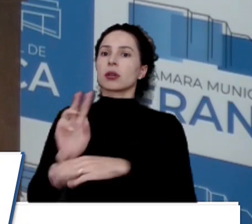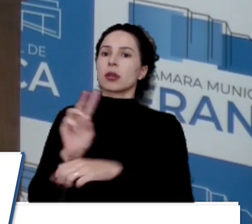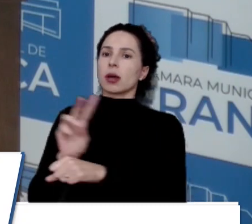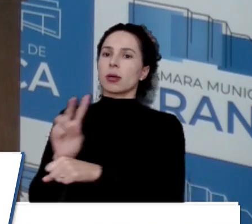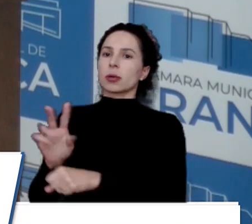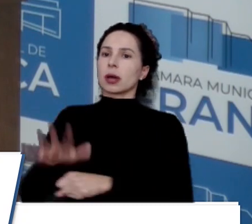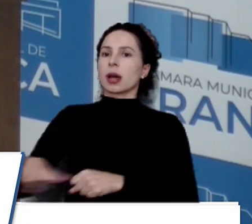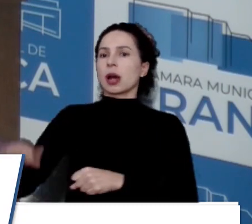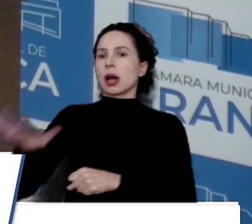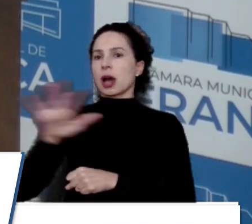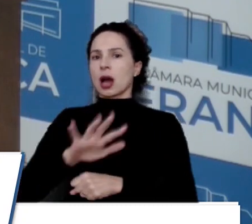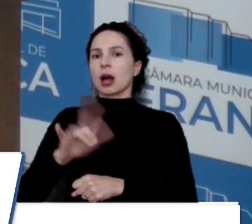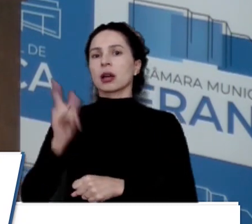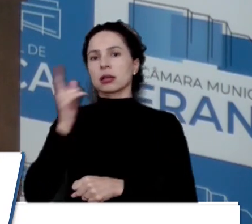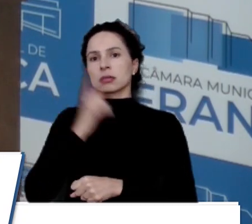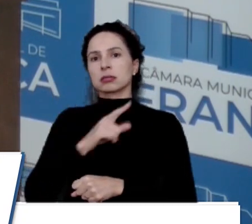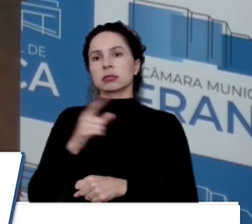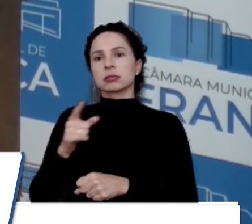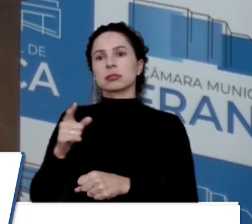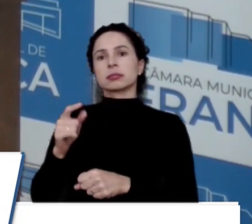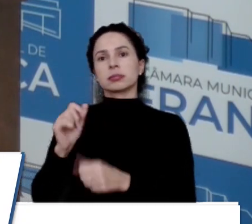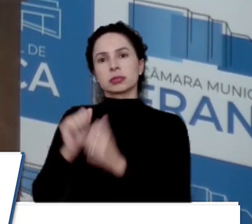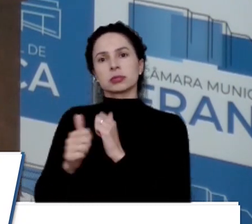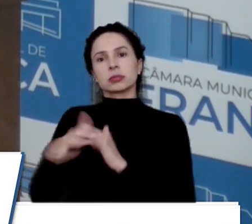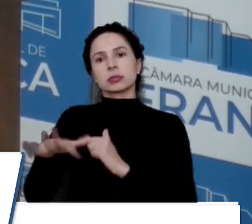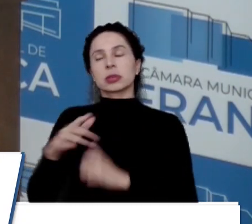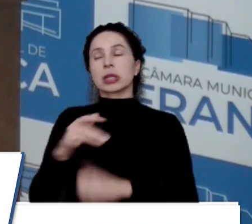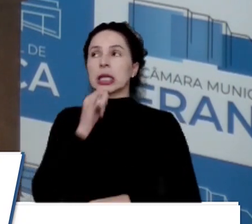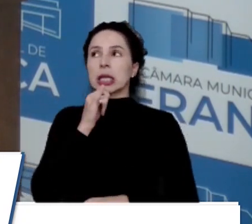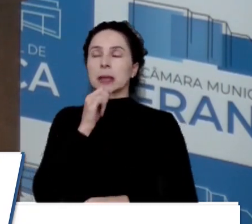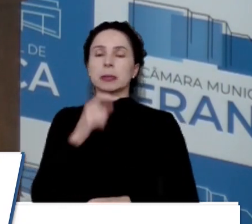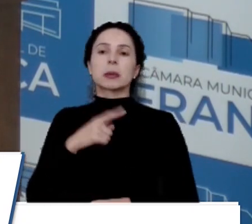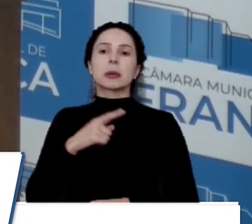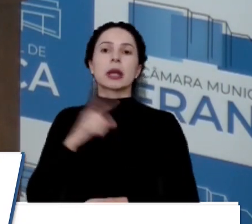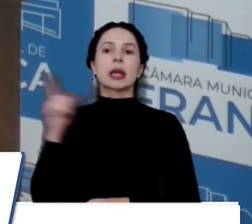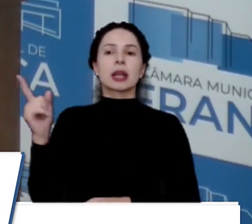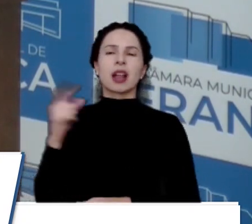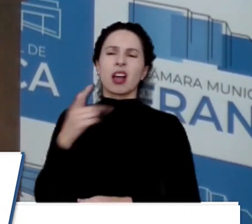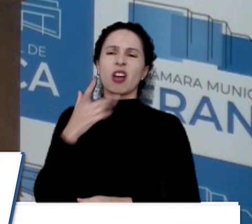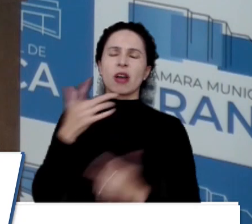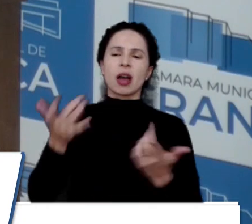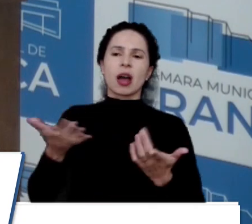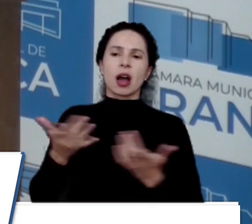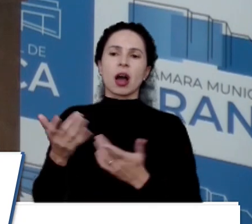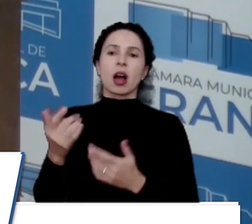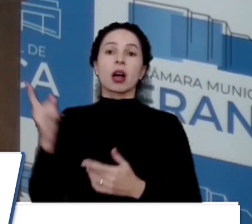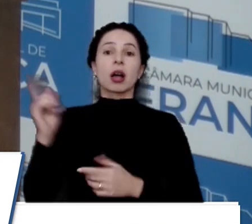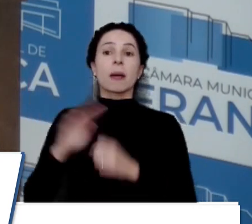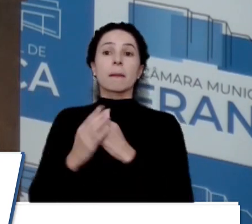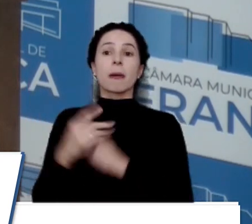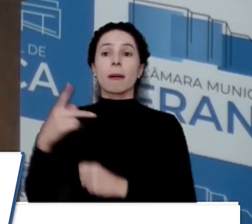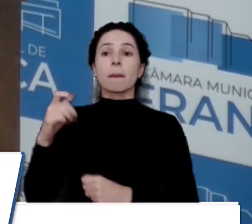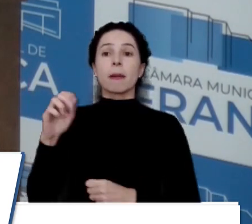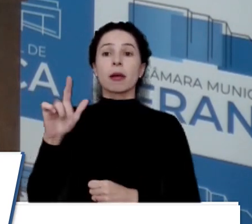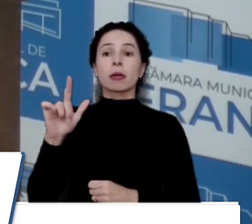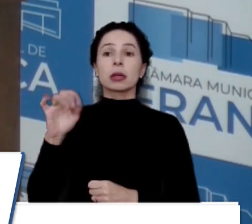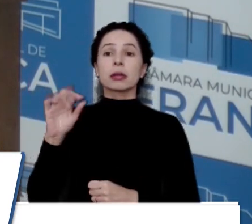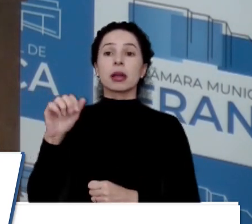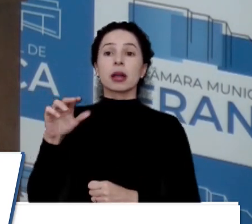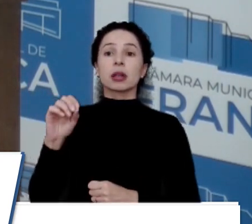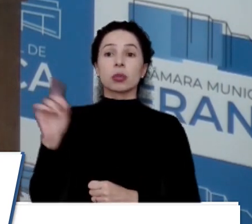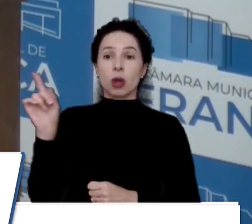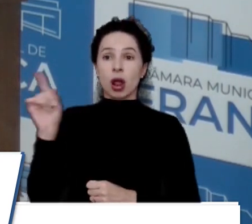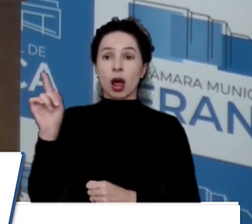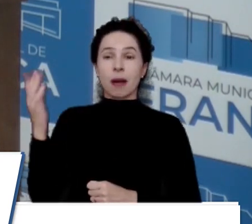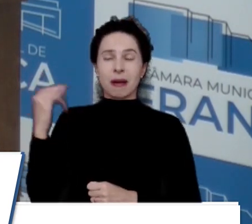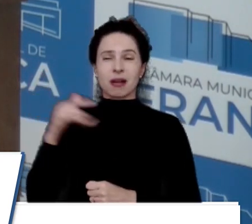que tá fazendo essas áreas de esporte por exemplo nós temos lá eu citei agora mesmo lá no Jardim Paulistano lá na onde que era um